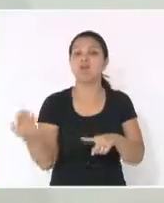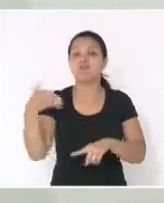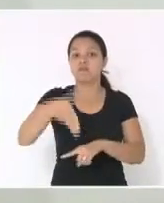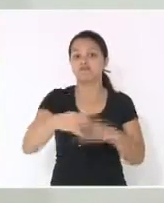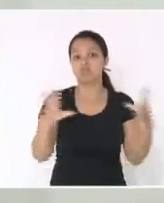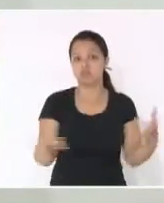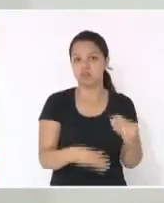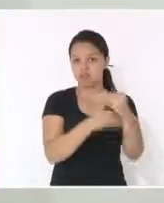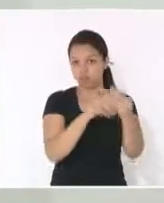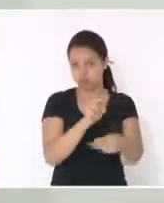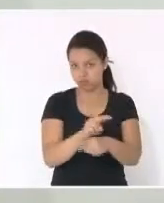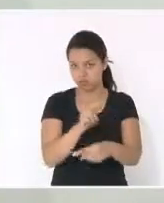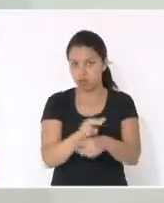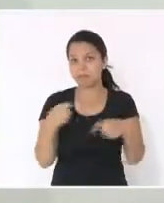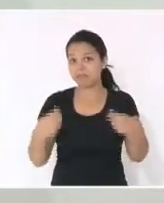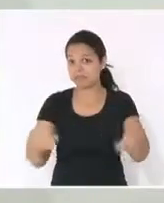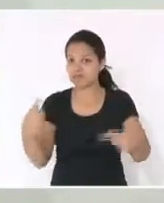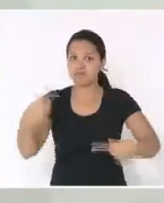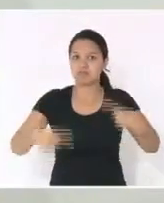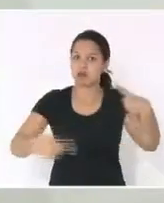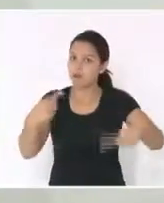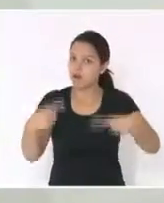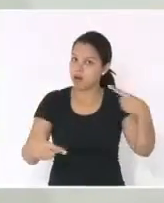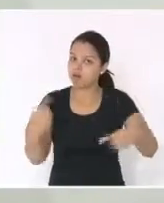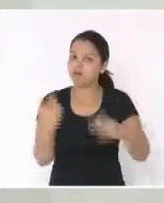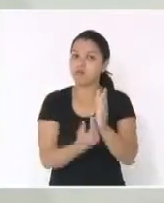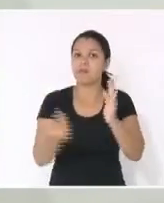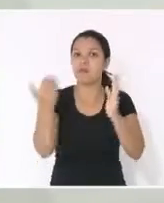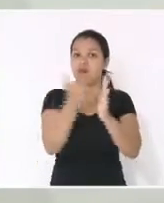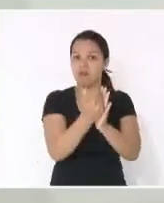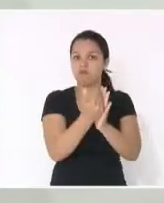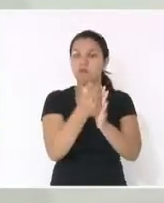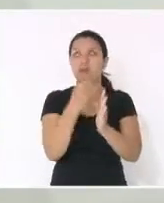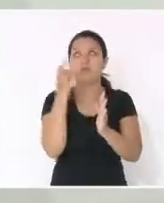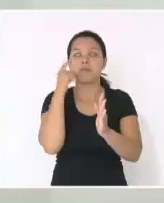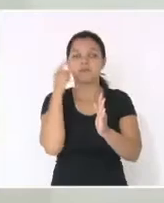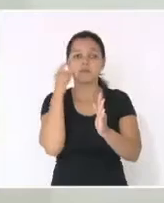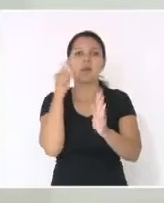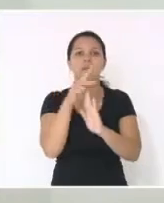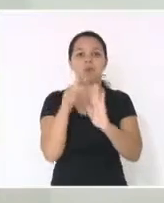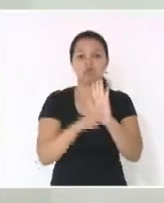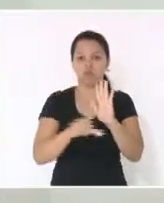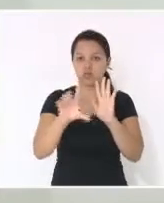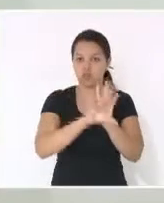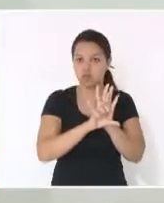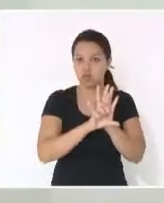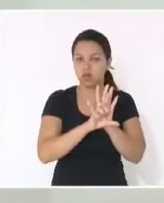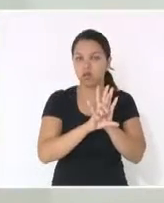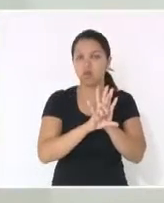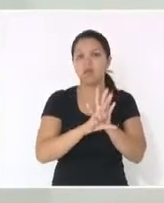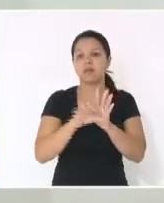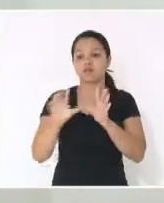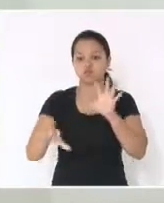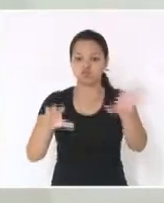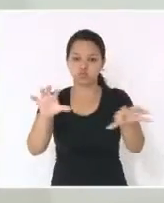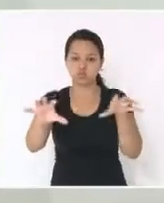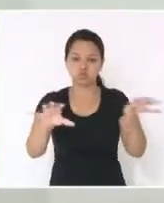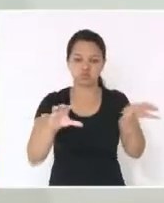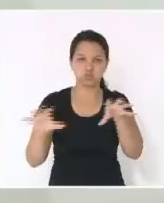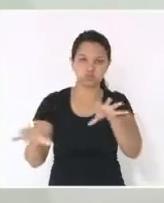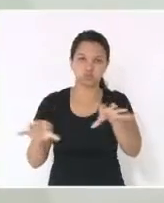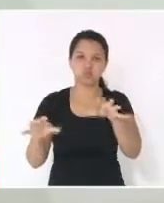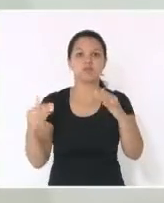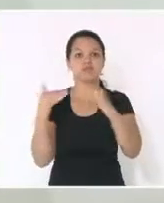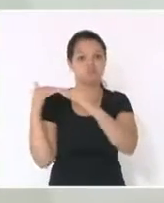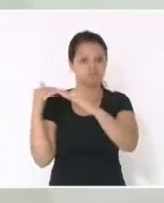ter um debate maior o ideal fosse por um projeto de lei para que todos os segmentos pudessem colaborar no sentido de aperfeiçoar